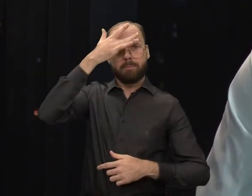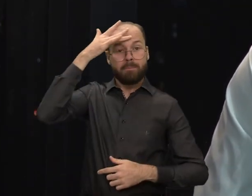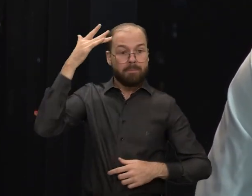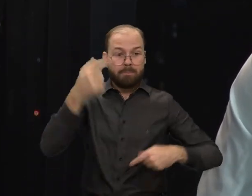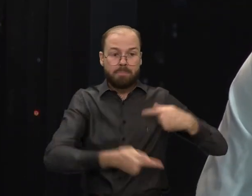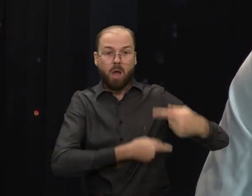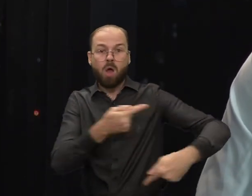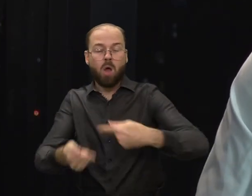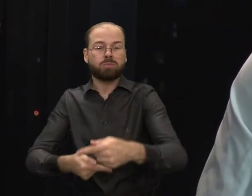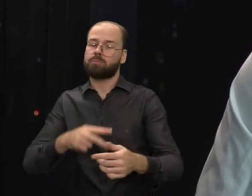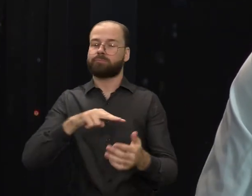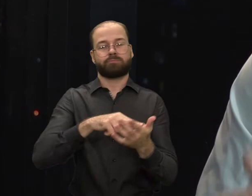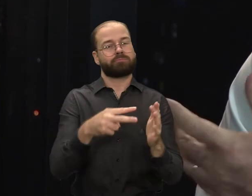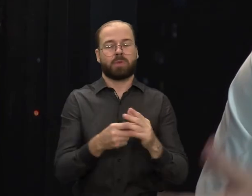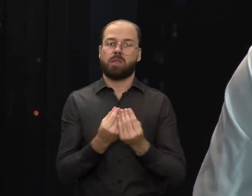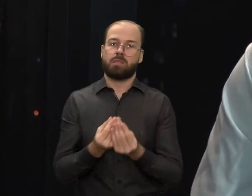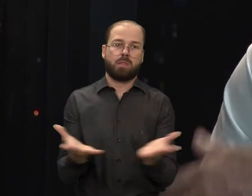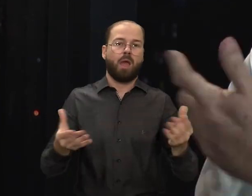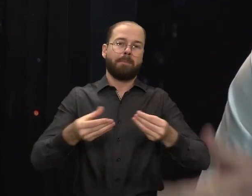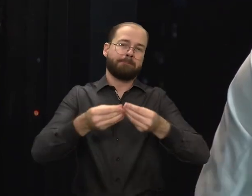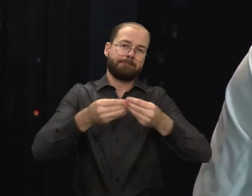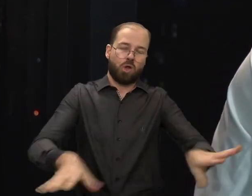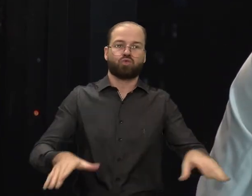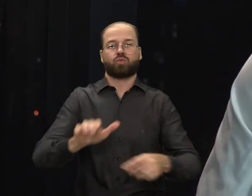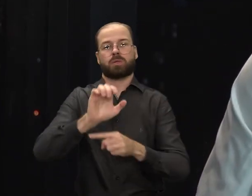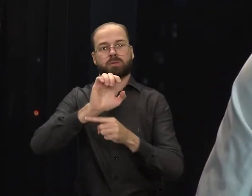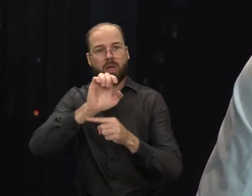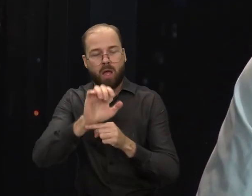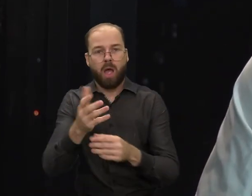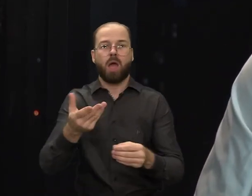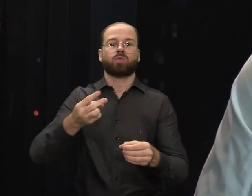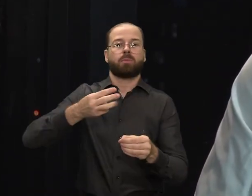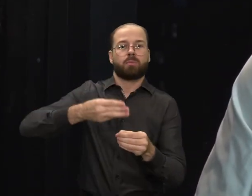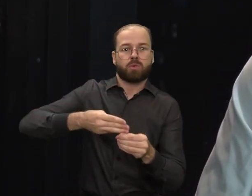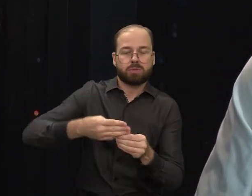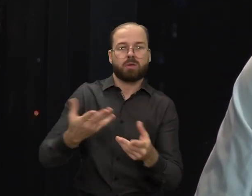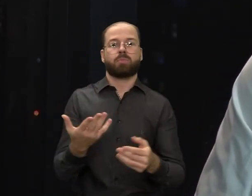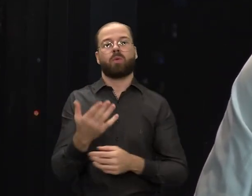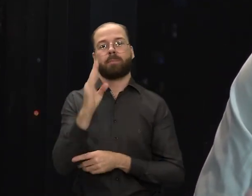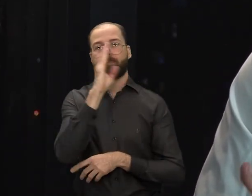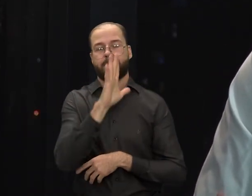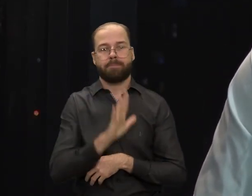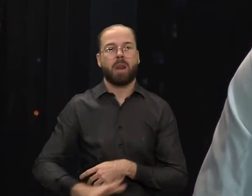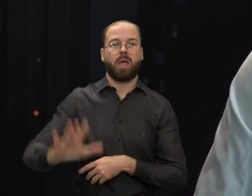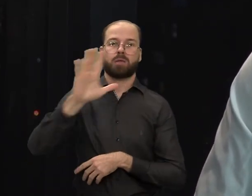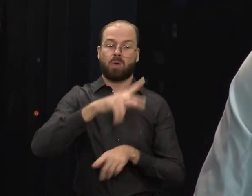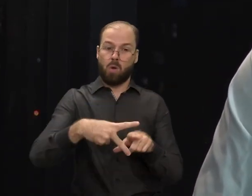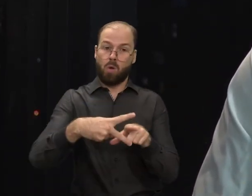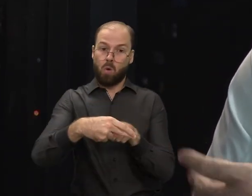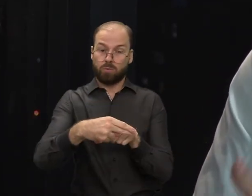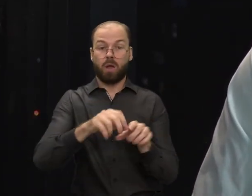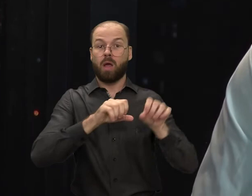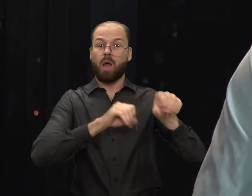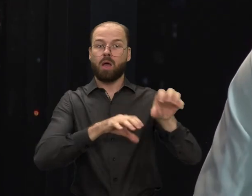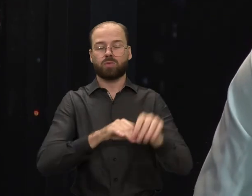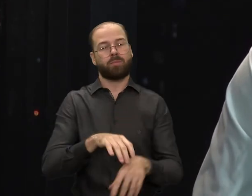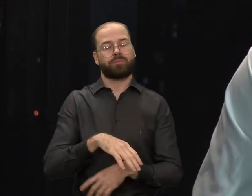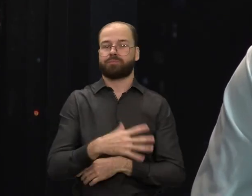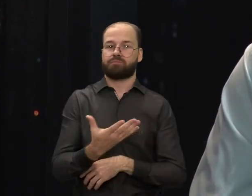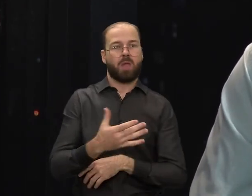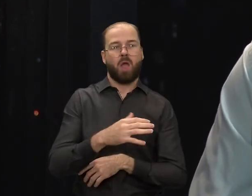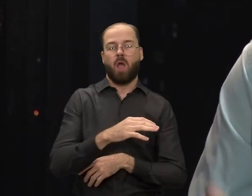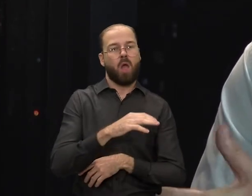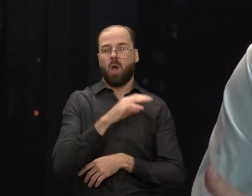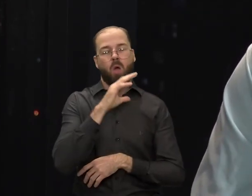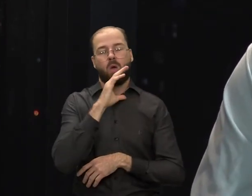e condena o desenvolvimento do Estado, do país, do município, né? Corte de educação é horrível. Corte de saúde esse